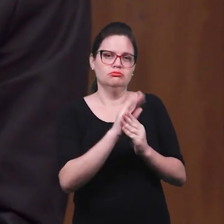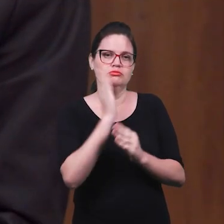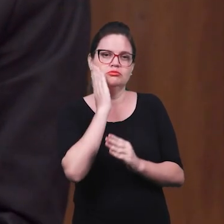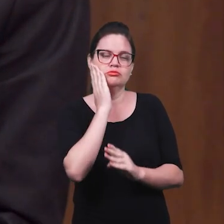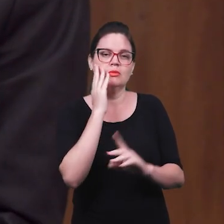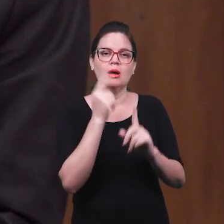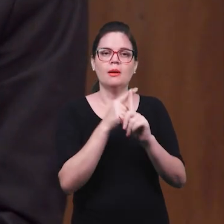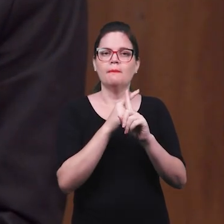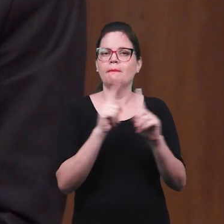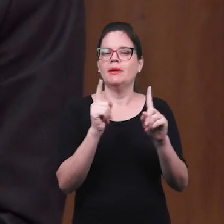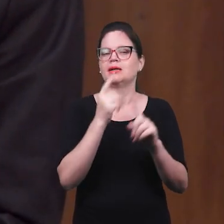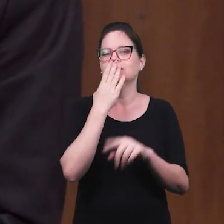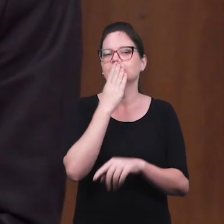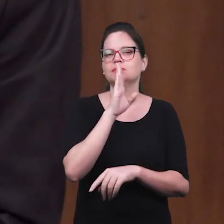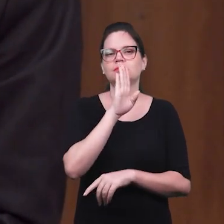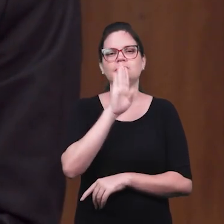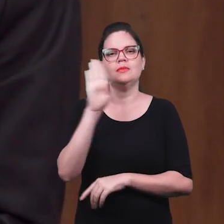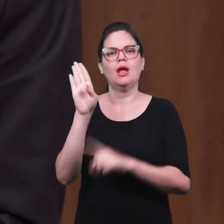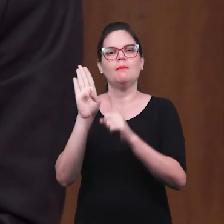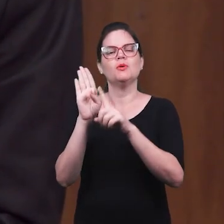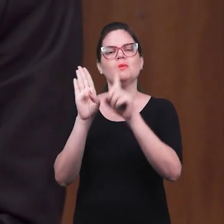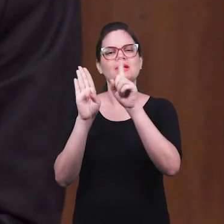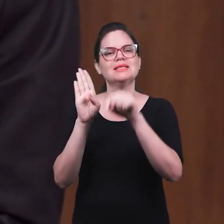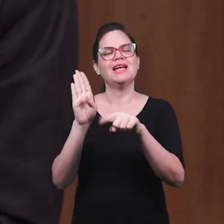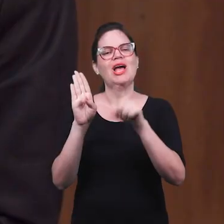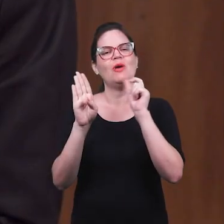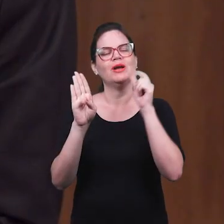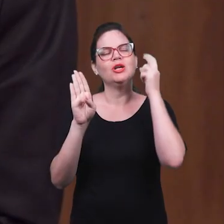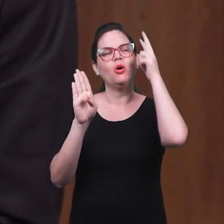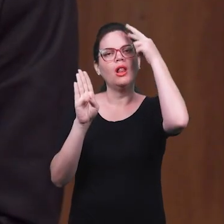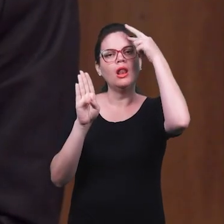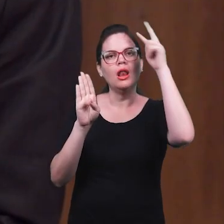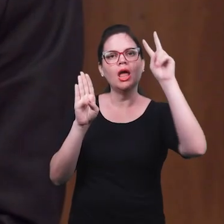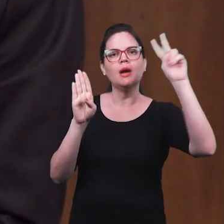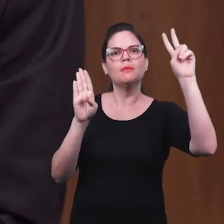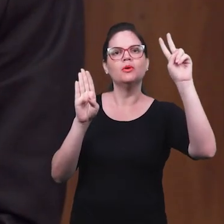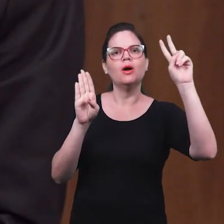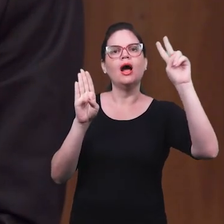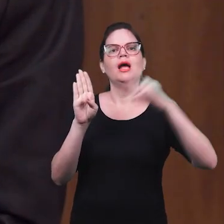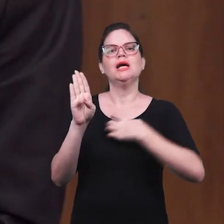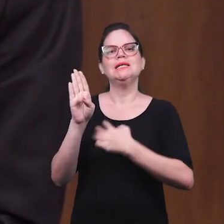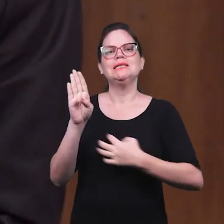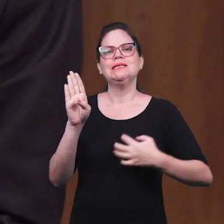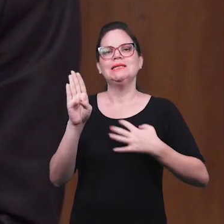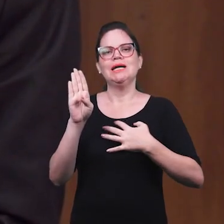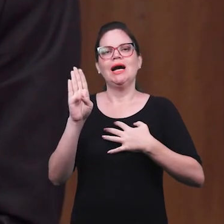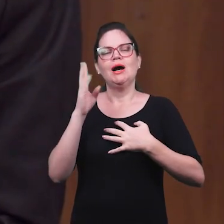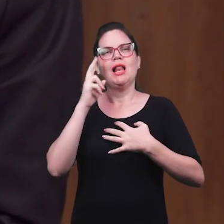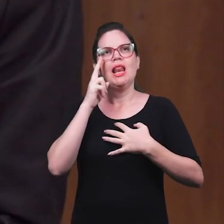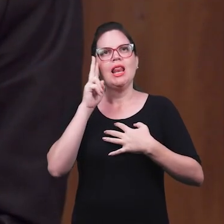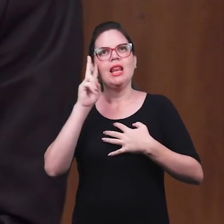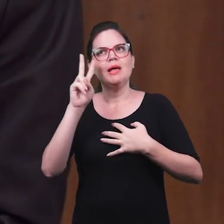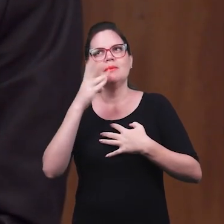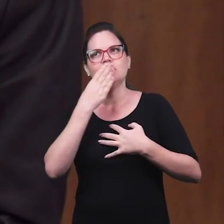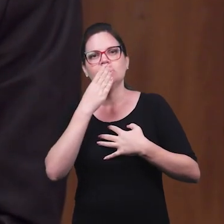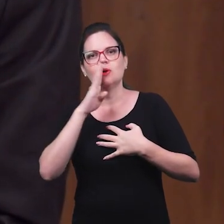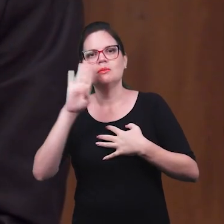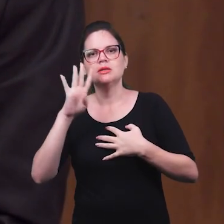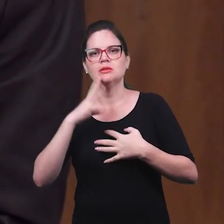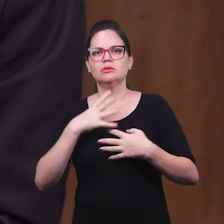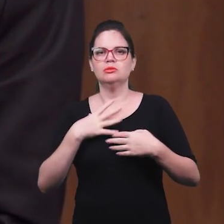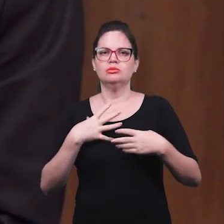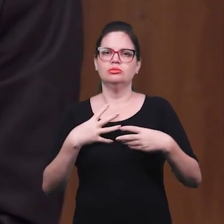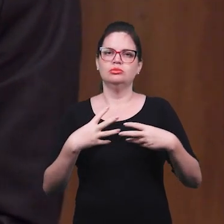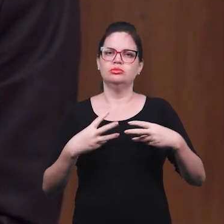promessa é a chave que te tira do desespero. Essa é uma frase de ser guardada. Bom. Né?